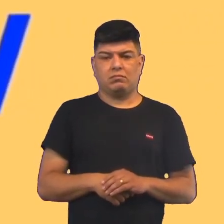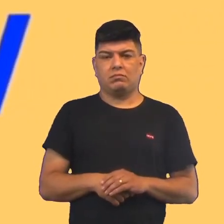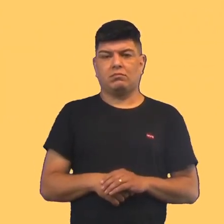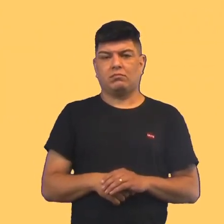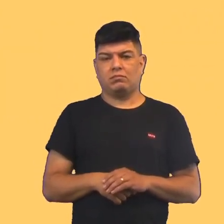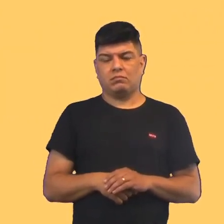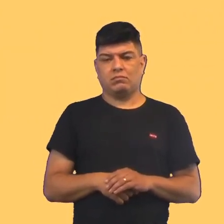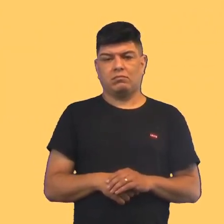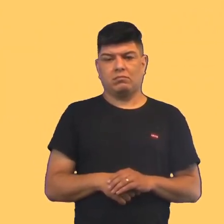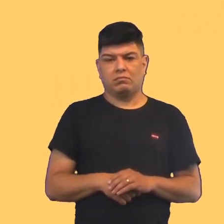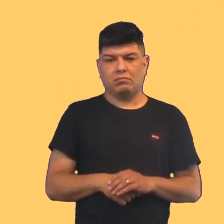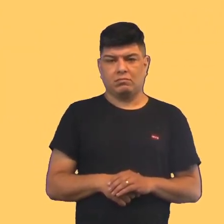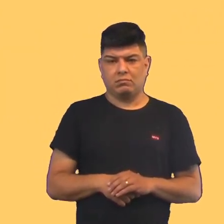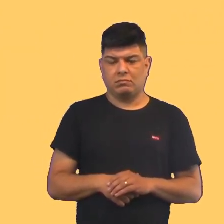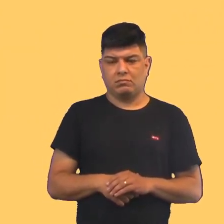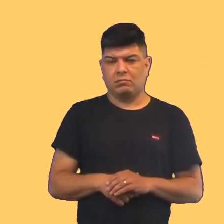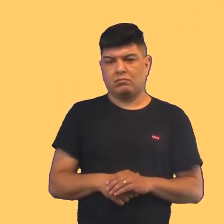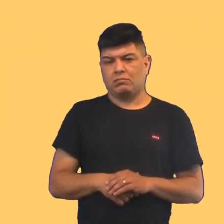IV.